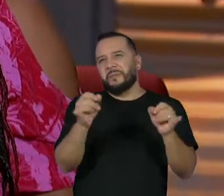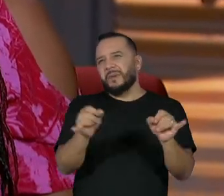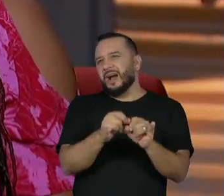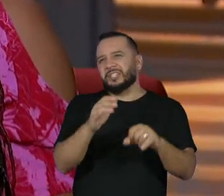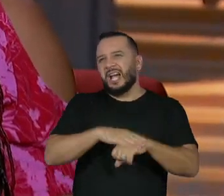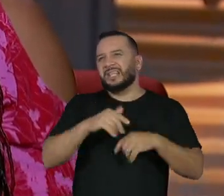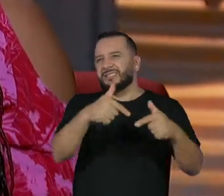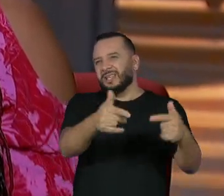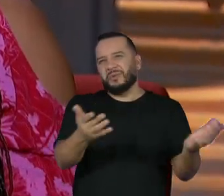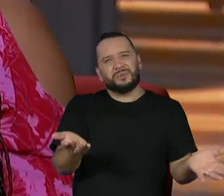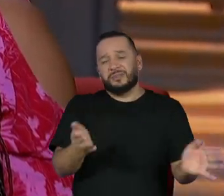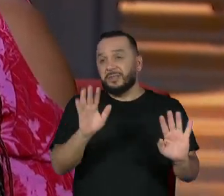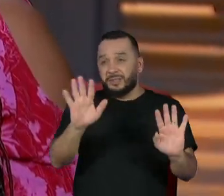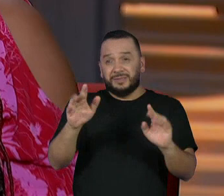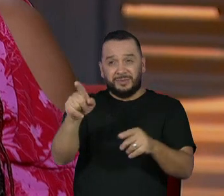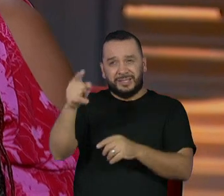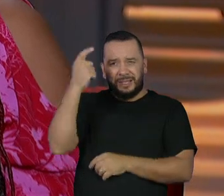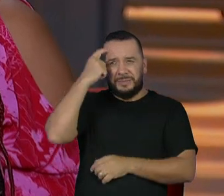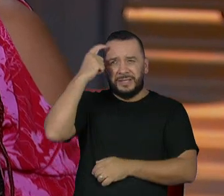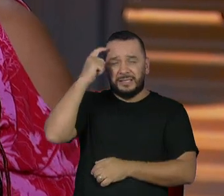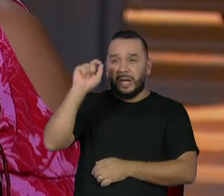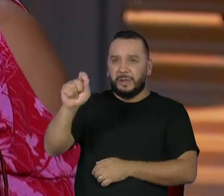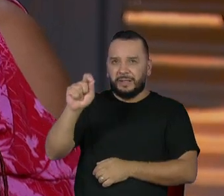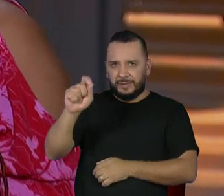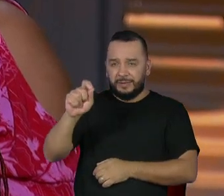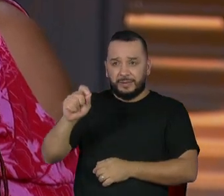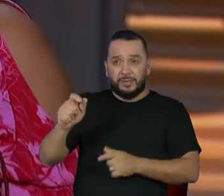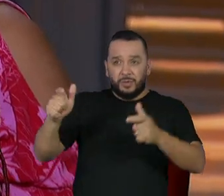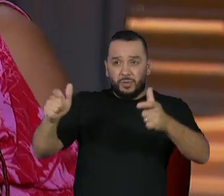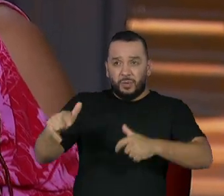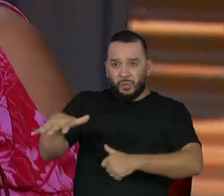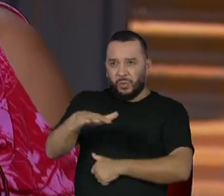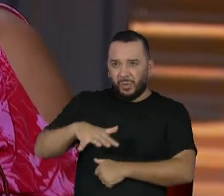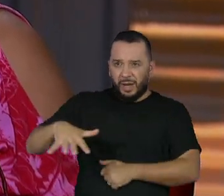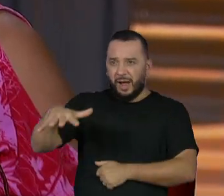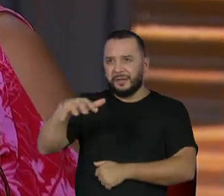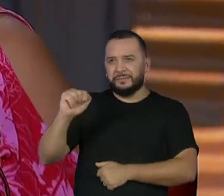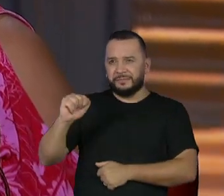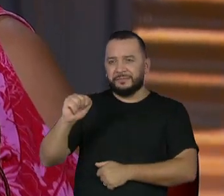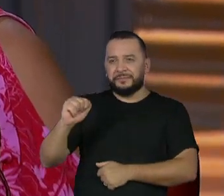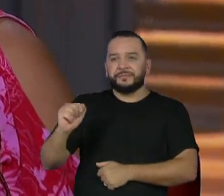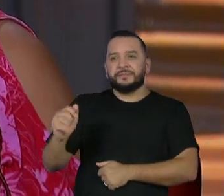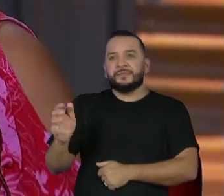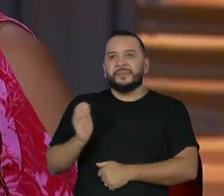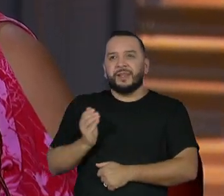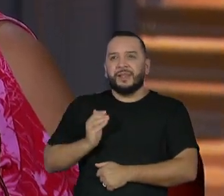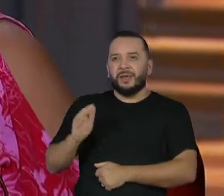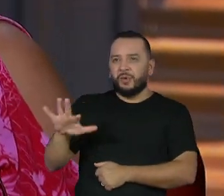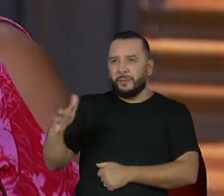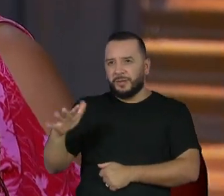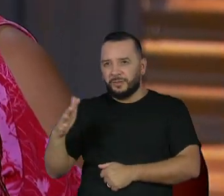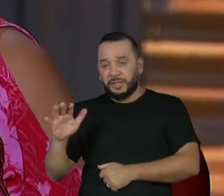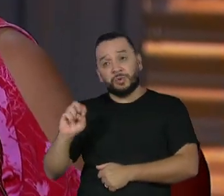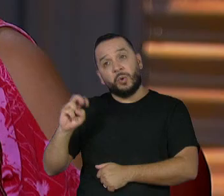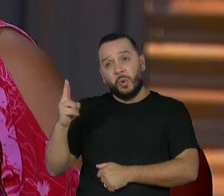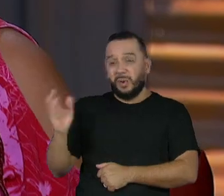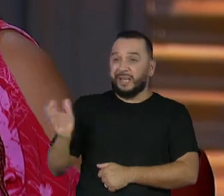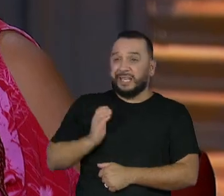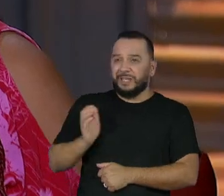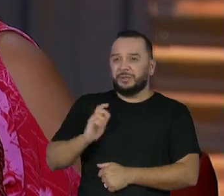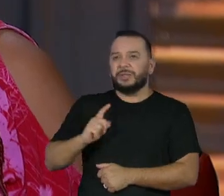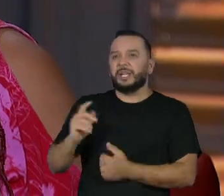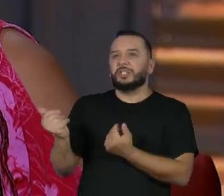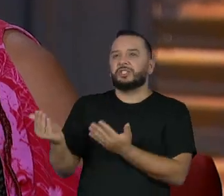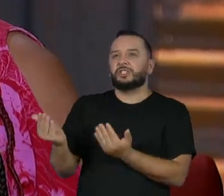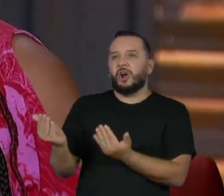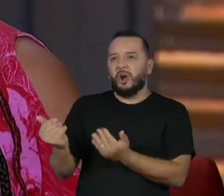se você for em algum espaço, um território de classe média alta, em que você vê roda de